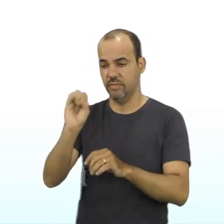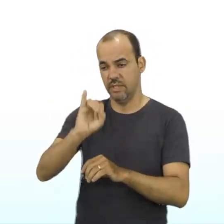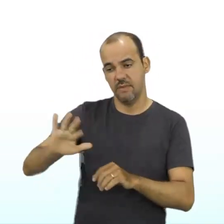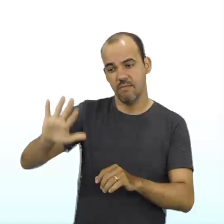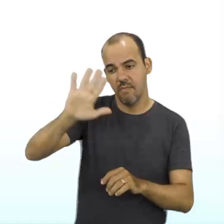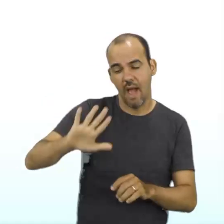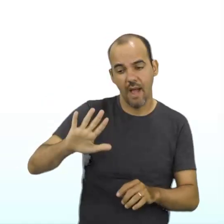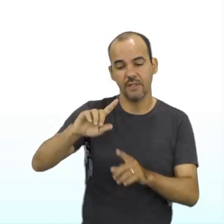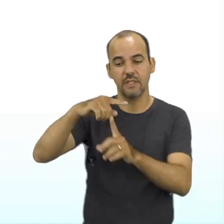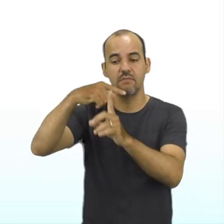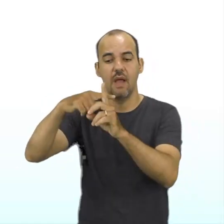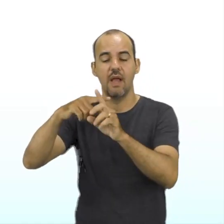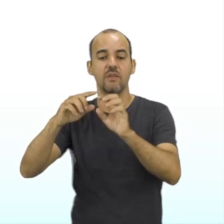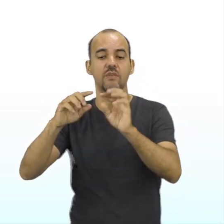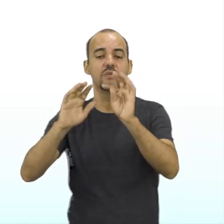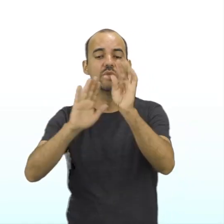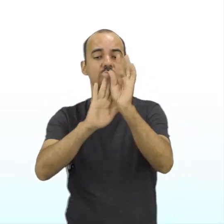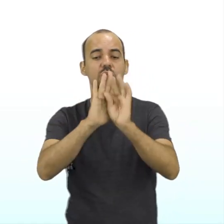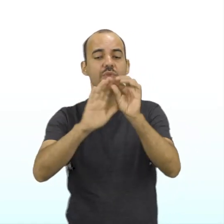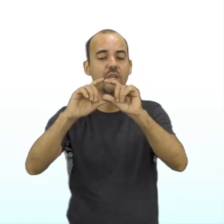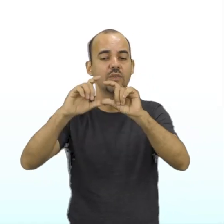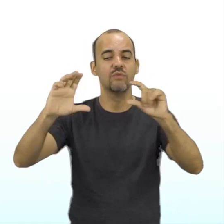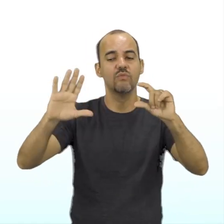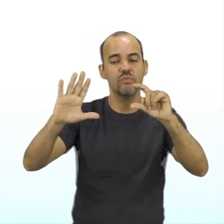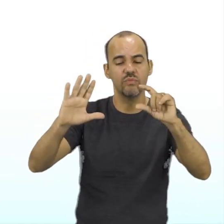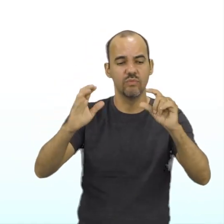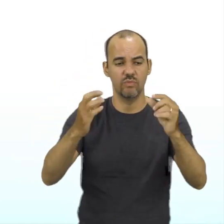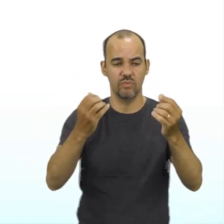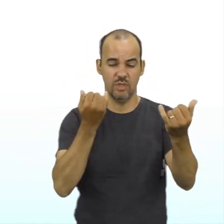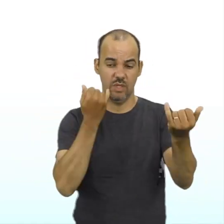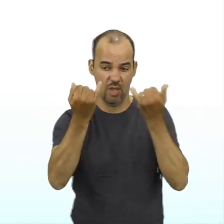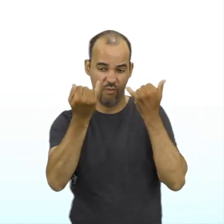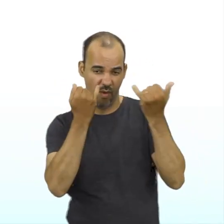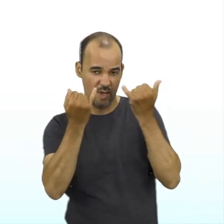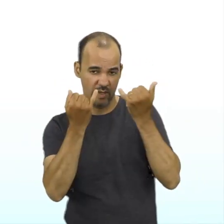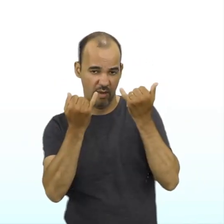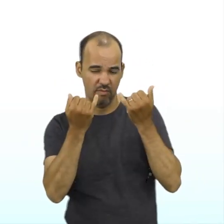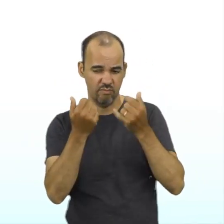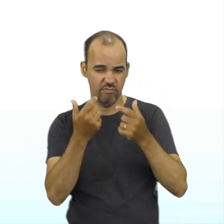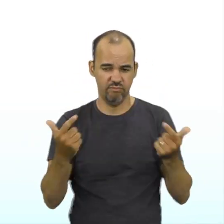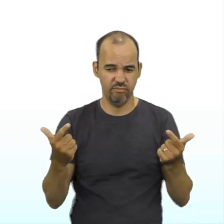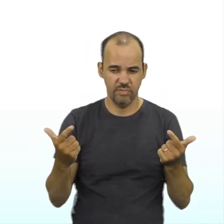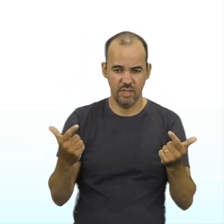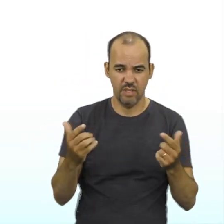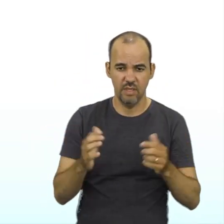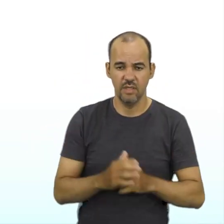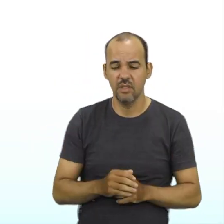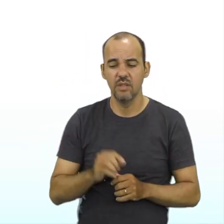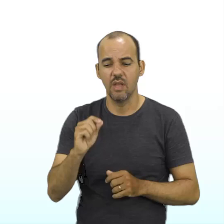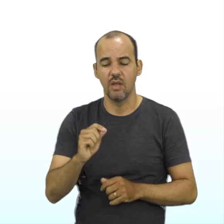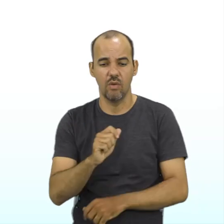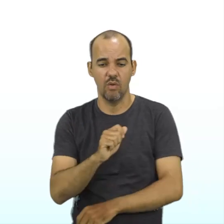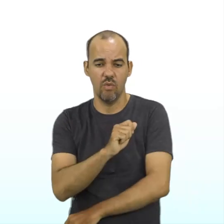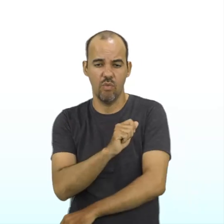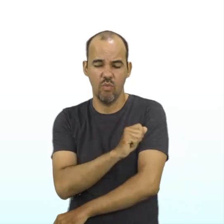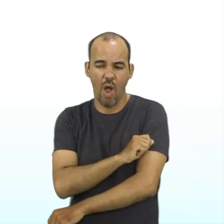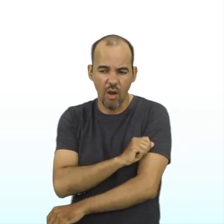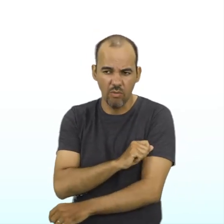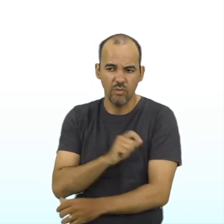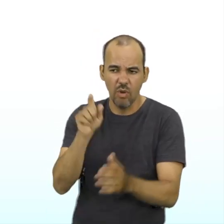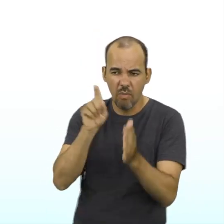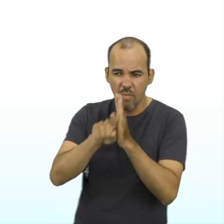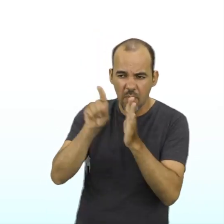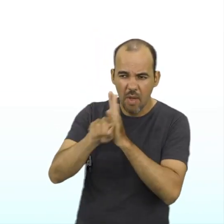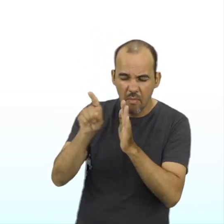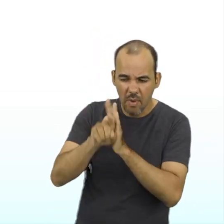esse respeito, nenhuma afirmação de que o estudante apresenta um tom questionador. A sinopse, que é o que pede a